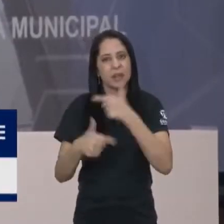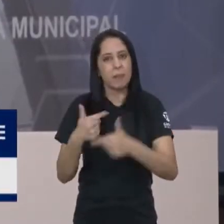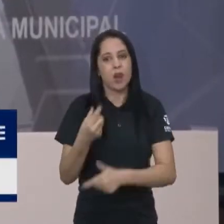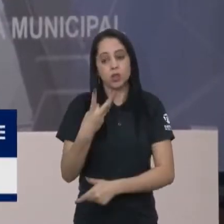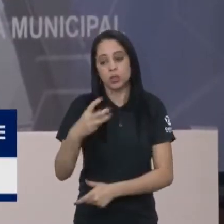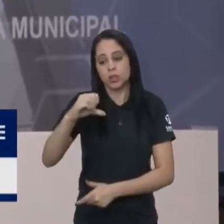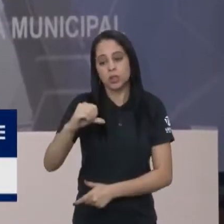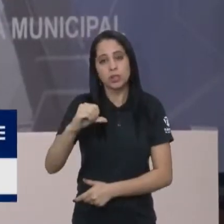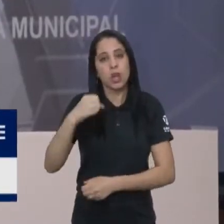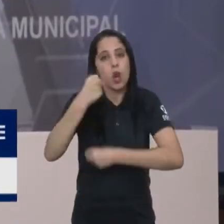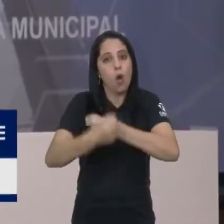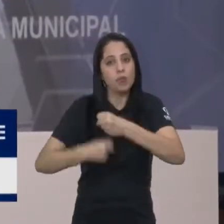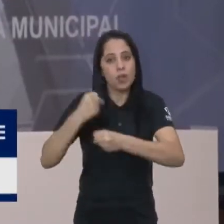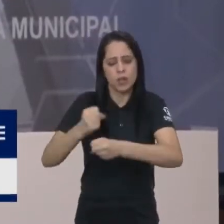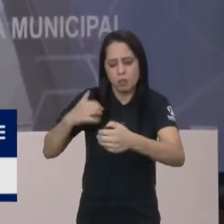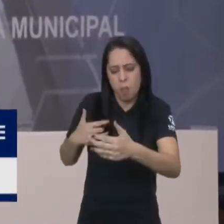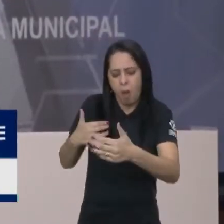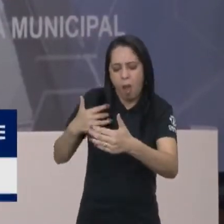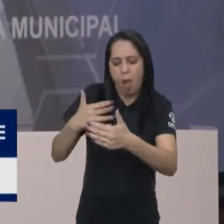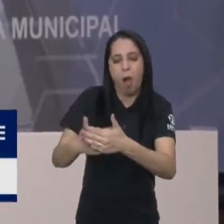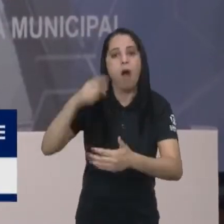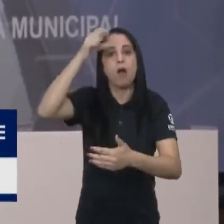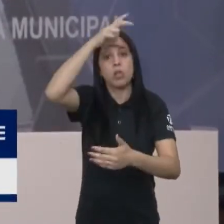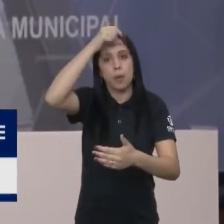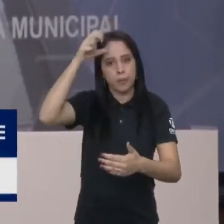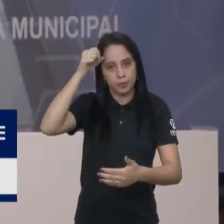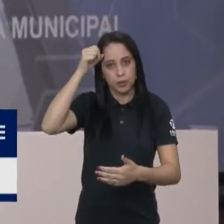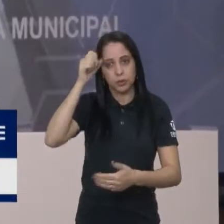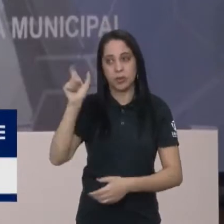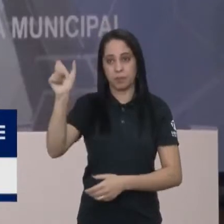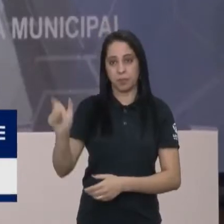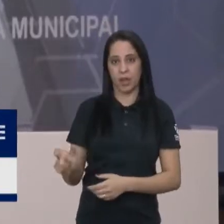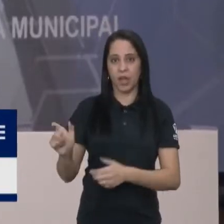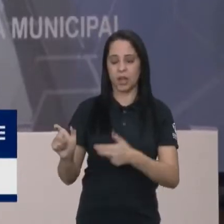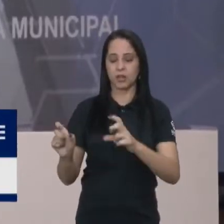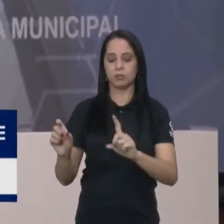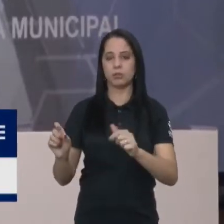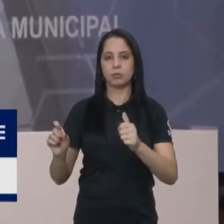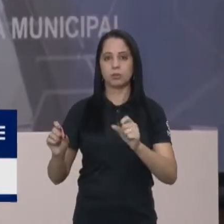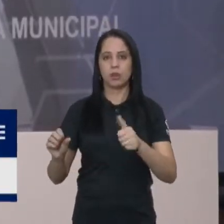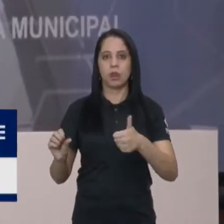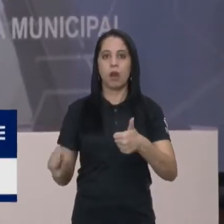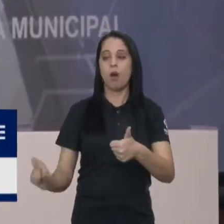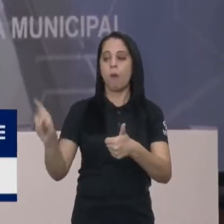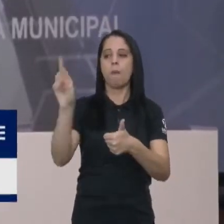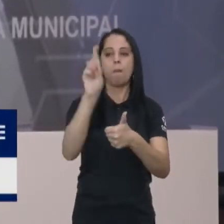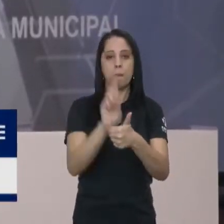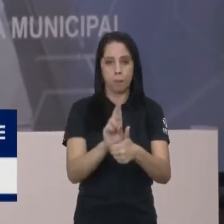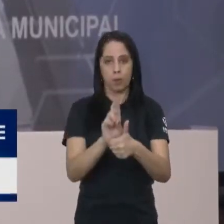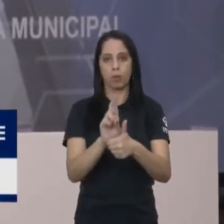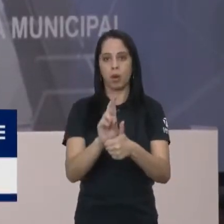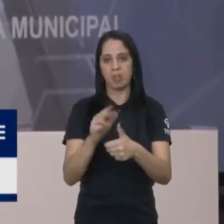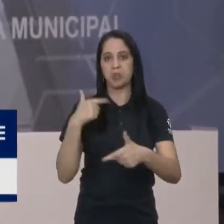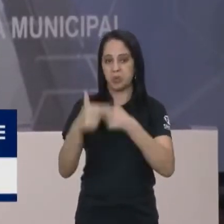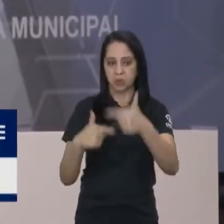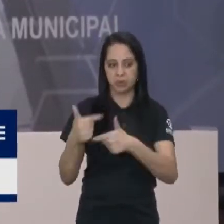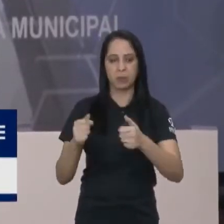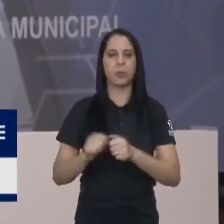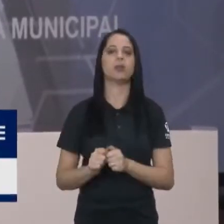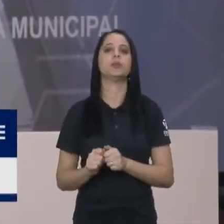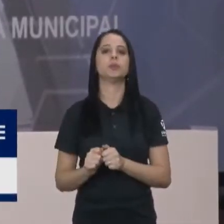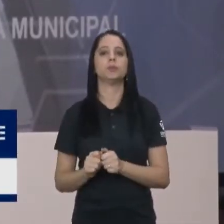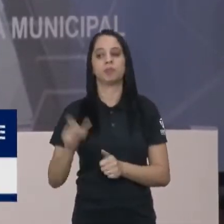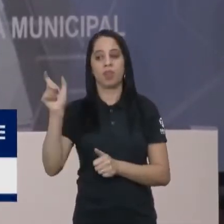anos na prefeitura. Atuou como procurador, secretário adjunto, e encerrou sua carreira como assessor